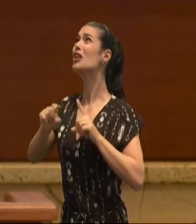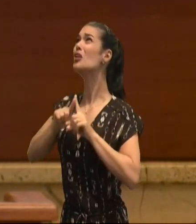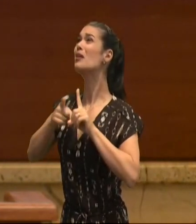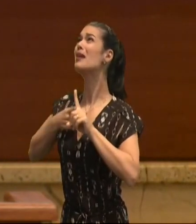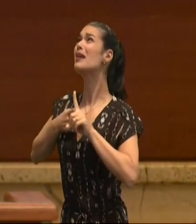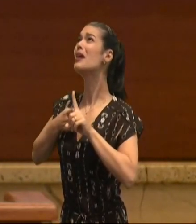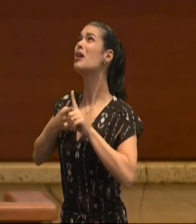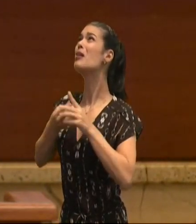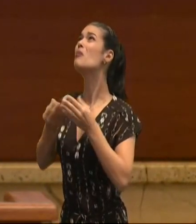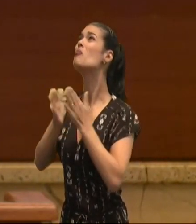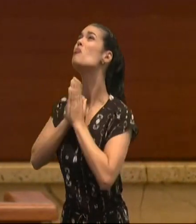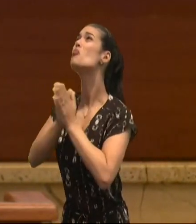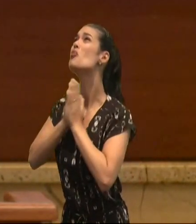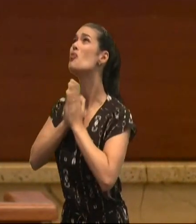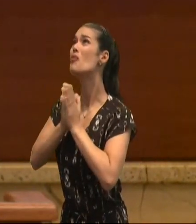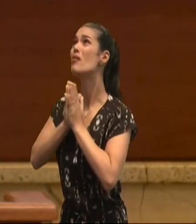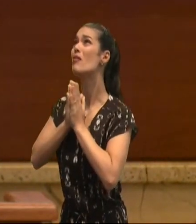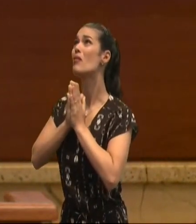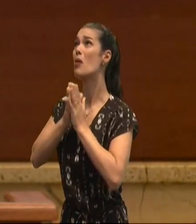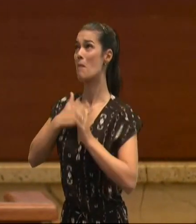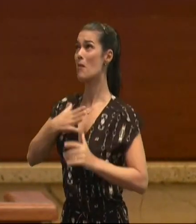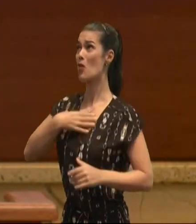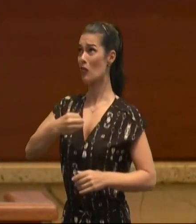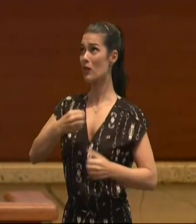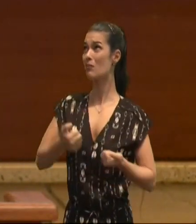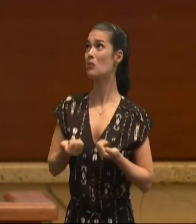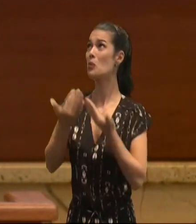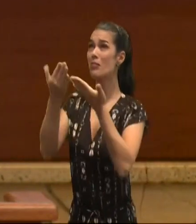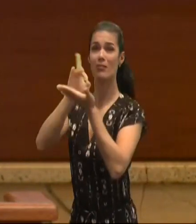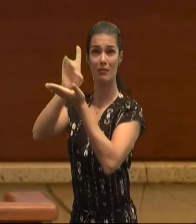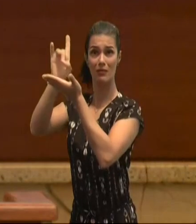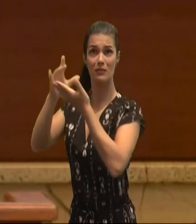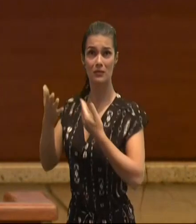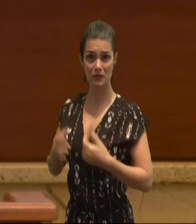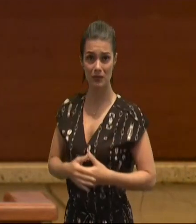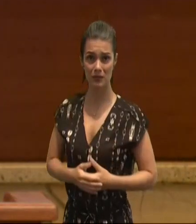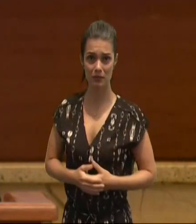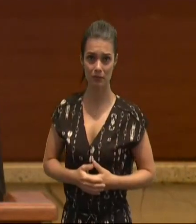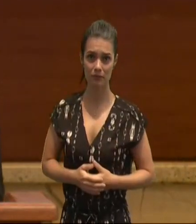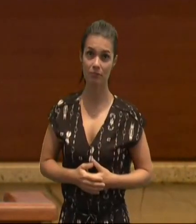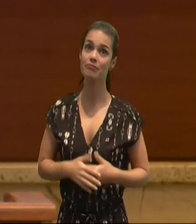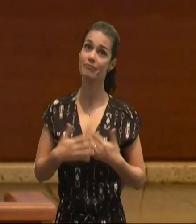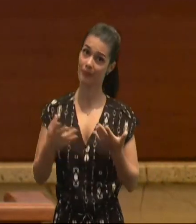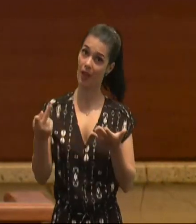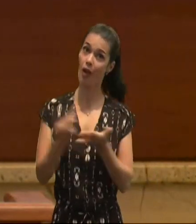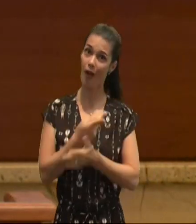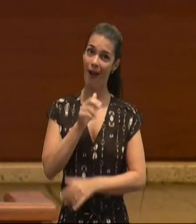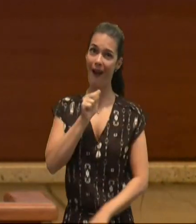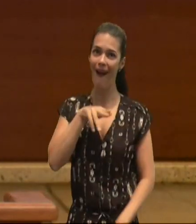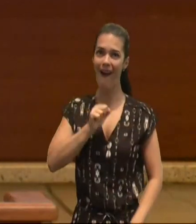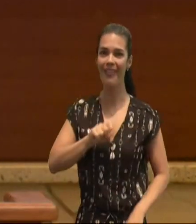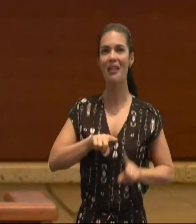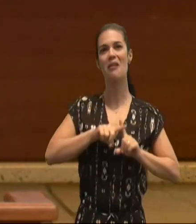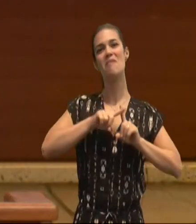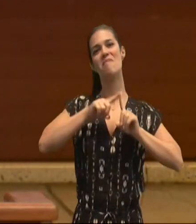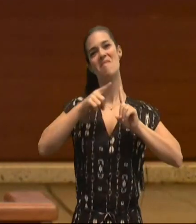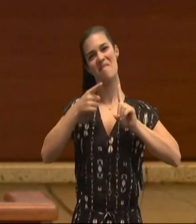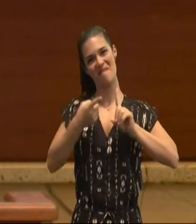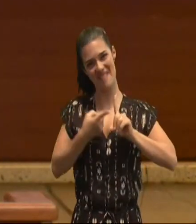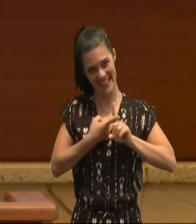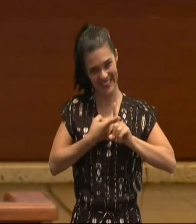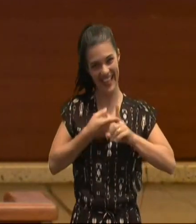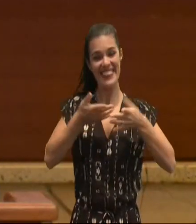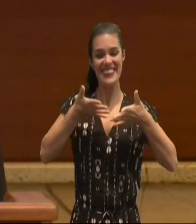dedicarei ao Senhor todos os dias de sua vida. Assim, Samuel nasce, Ana apresenta o